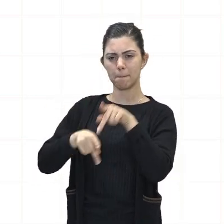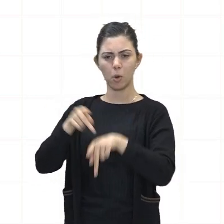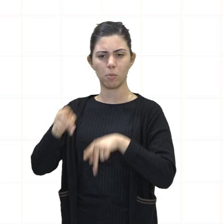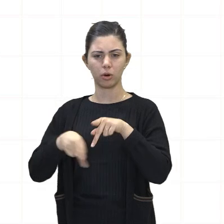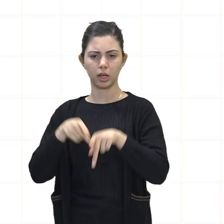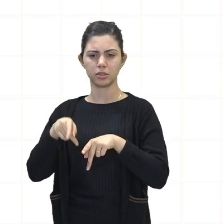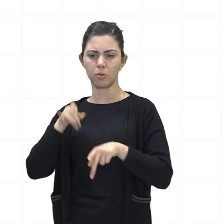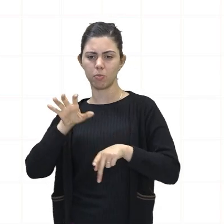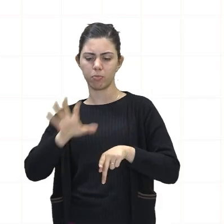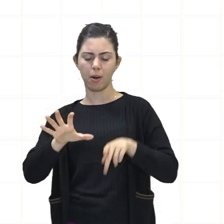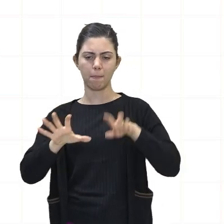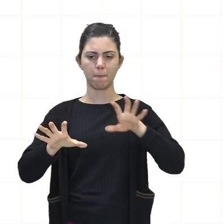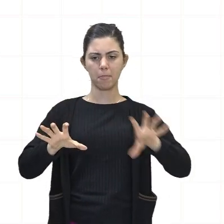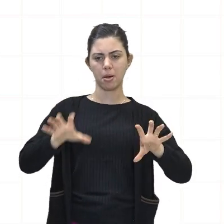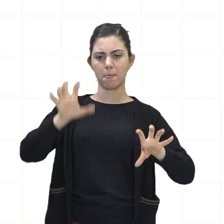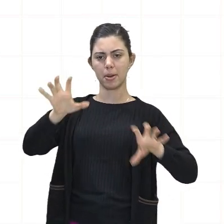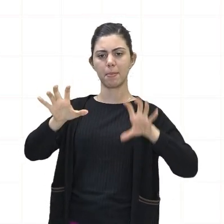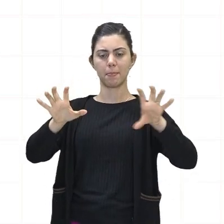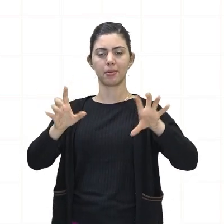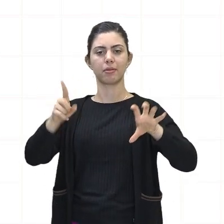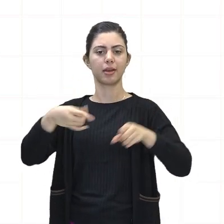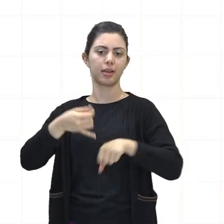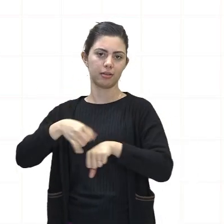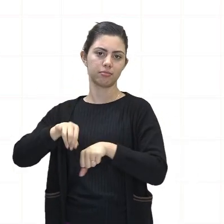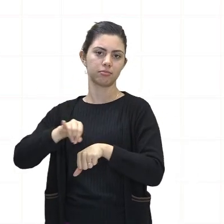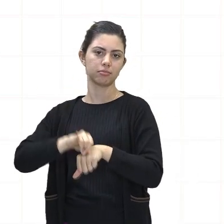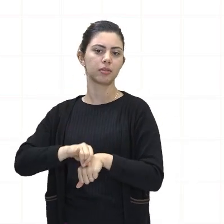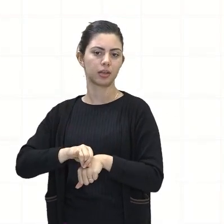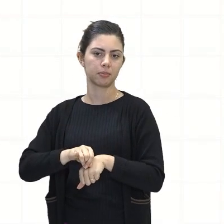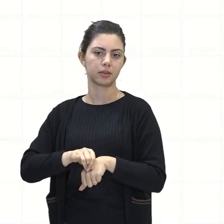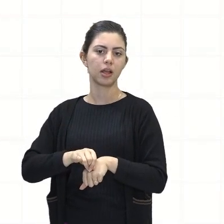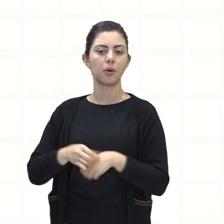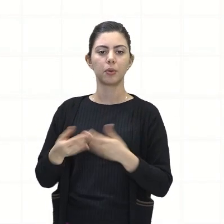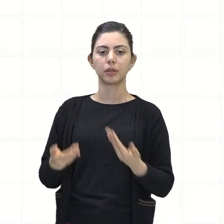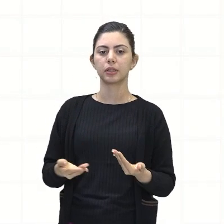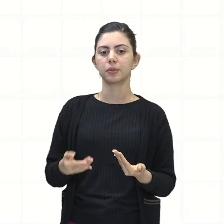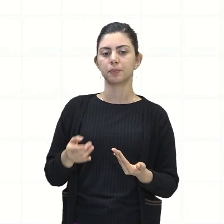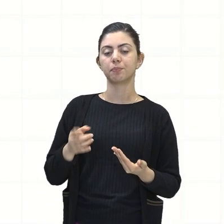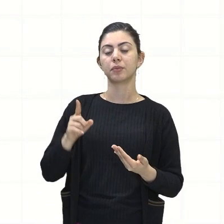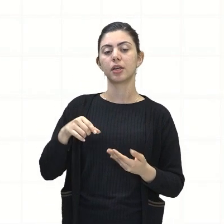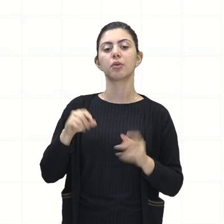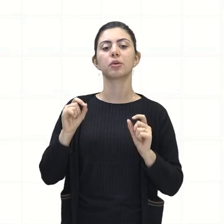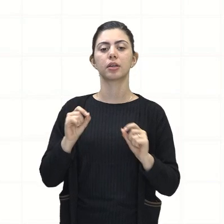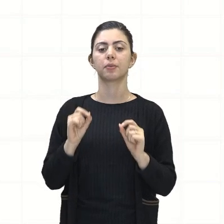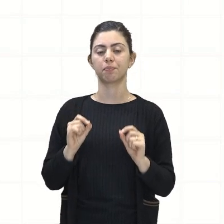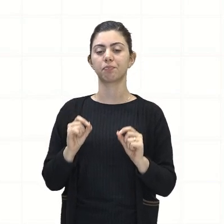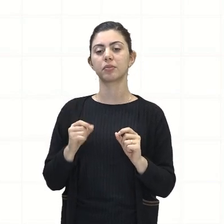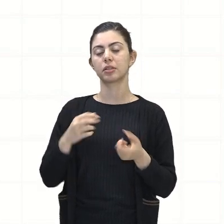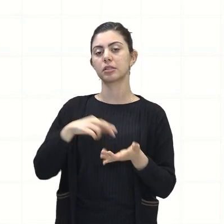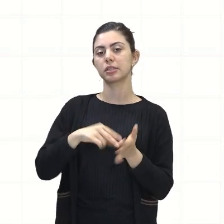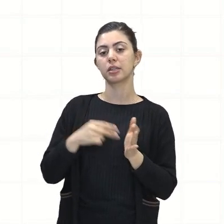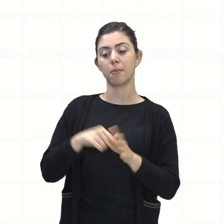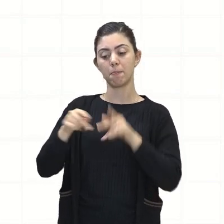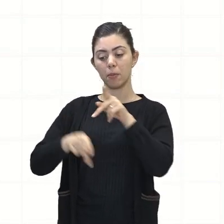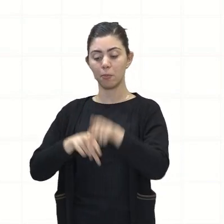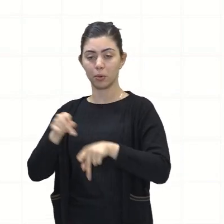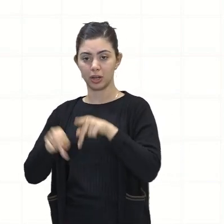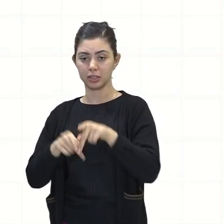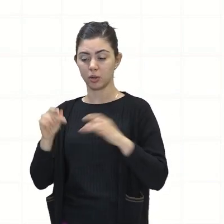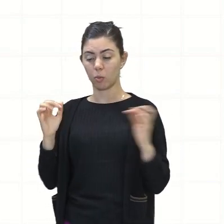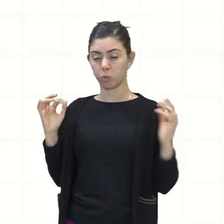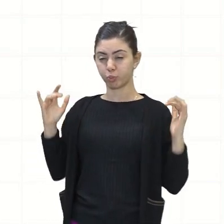populacional nas áreas metropolitanas. Quando a gente fala de concentração populacional, significa que tem muita